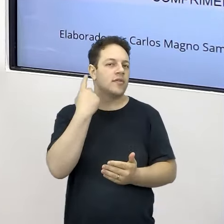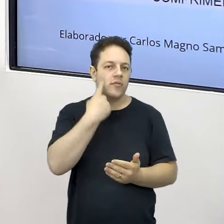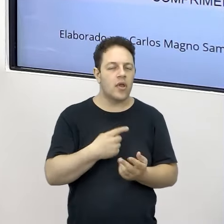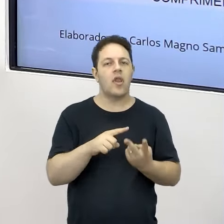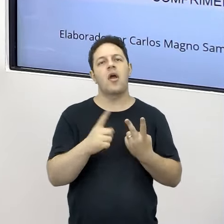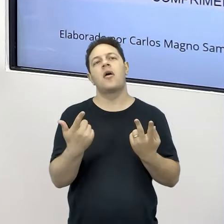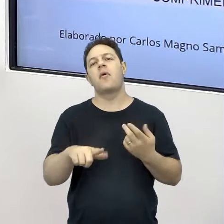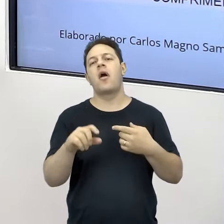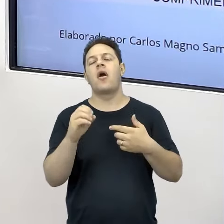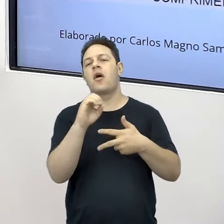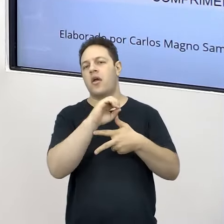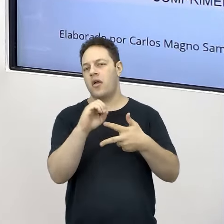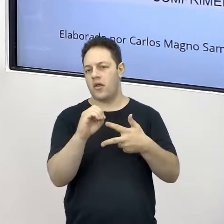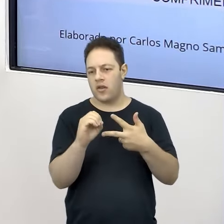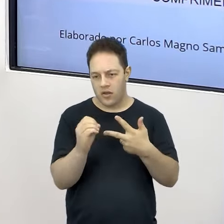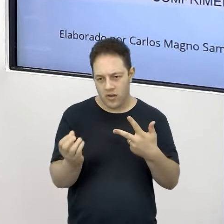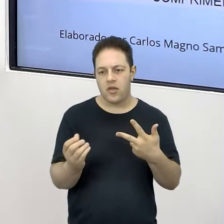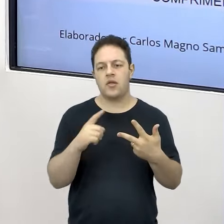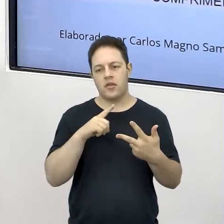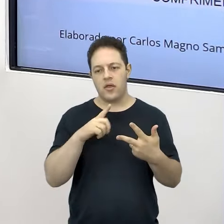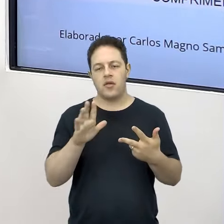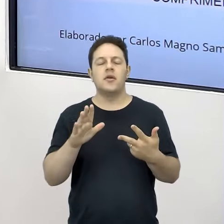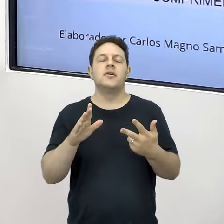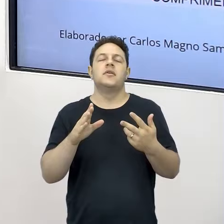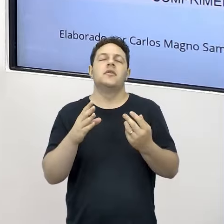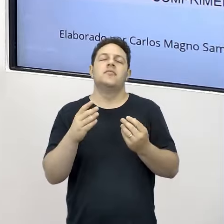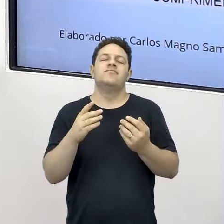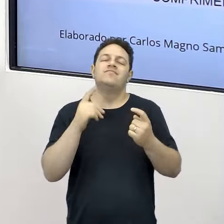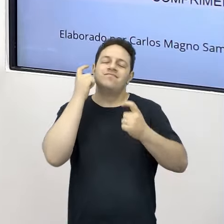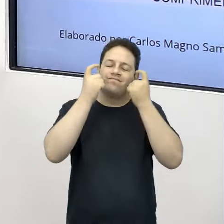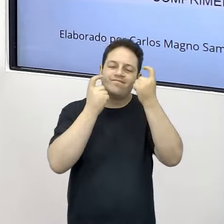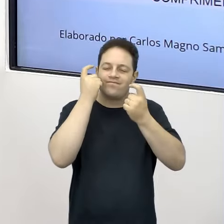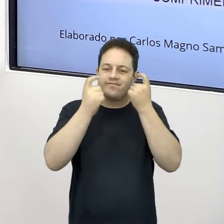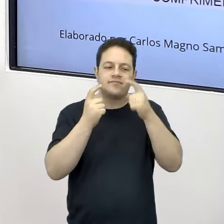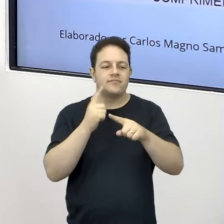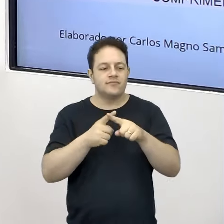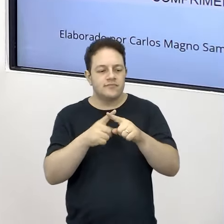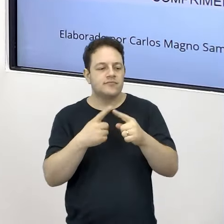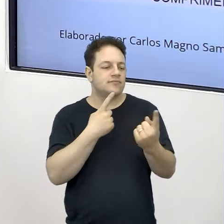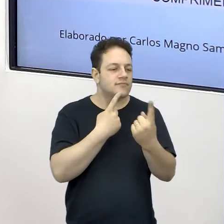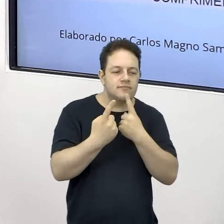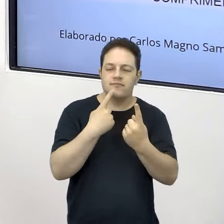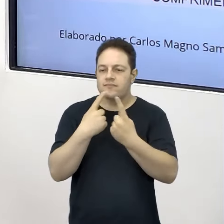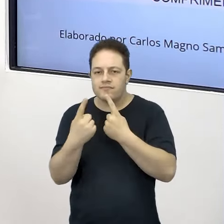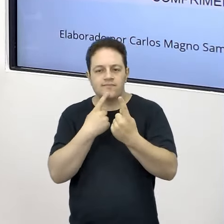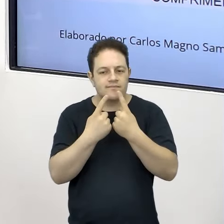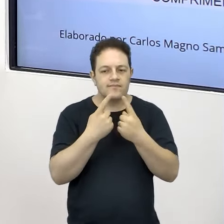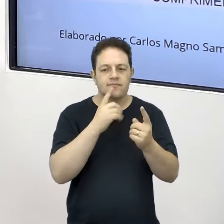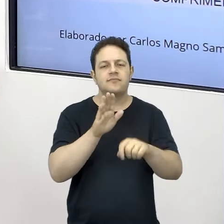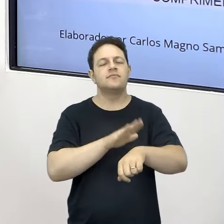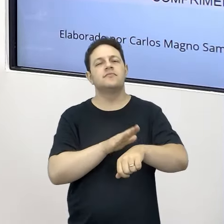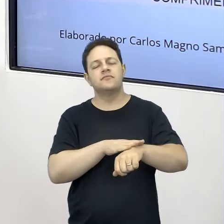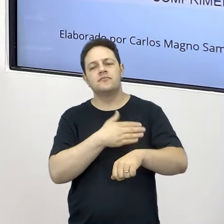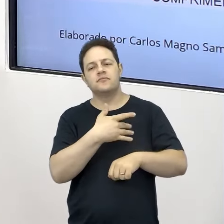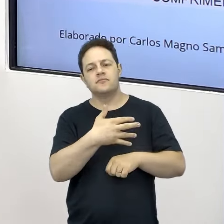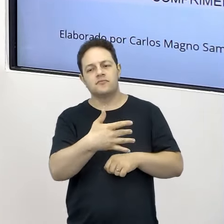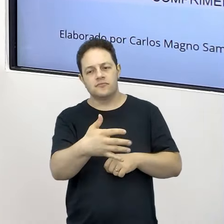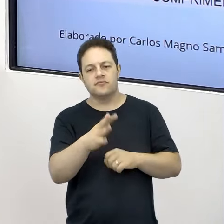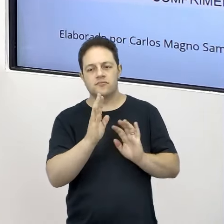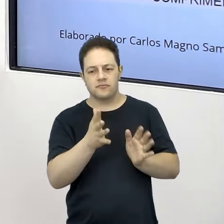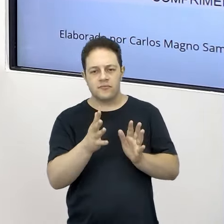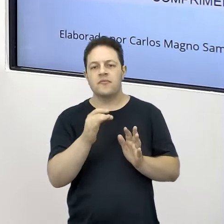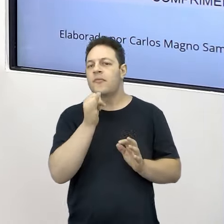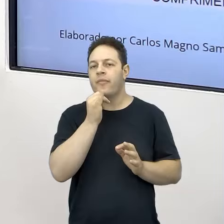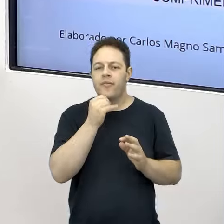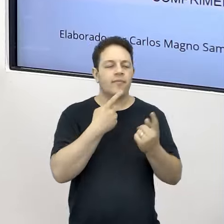Enem, enfim. É uma preocupação muito grande porque a gente ficou nessa discussão, ainda há algum tempo aí recente,